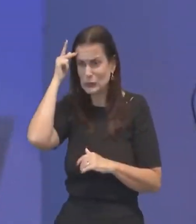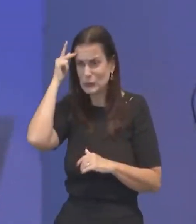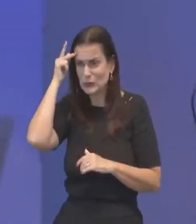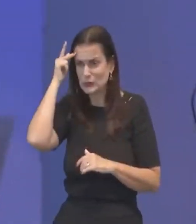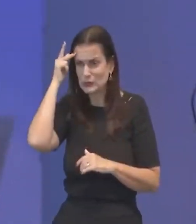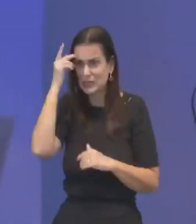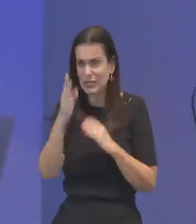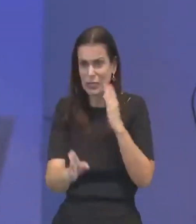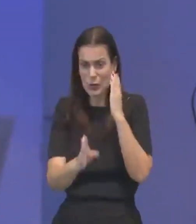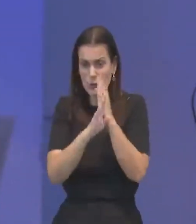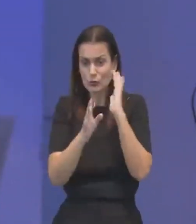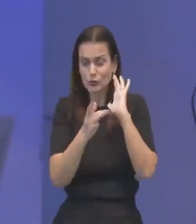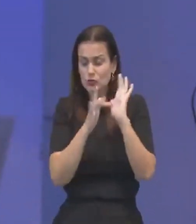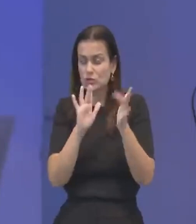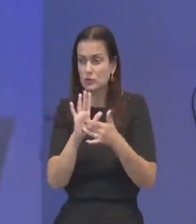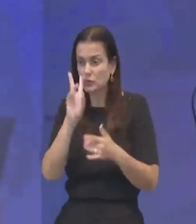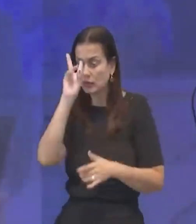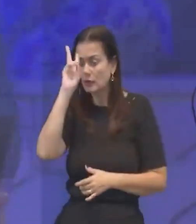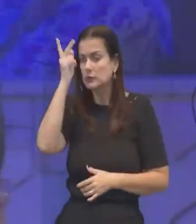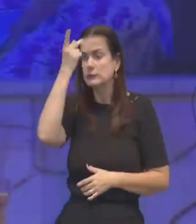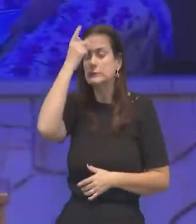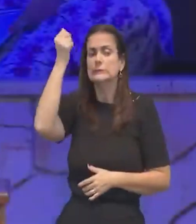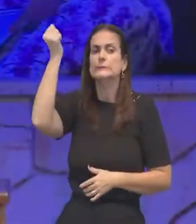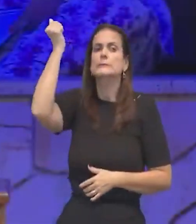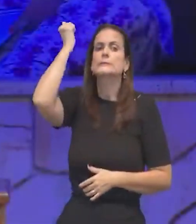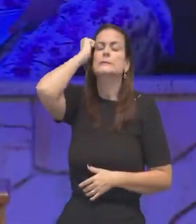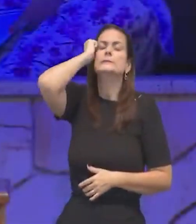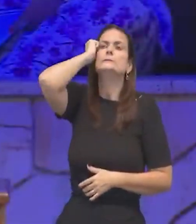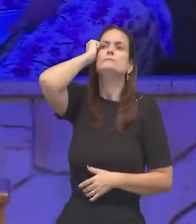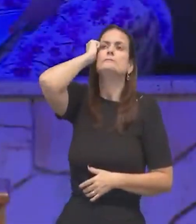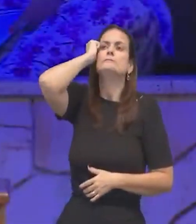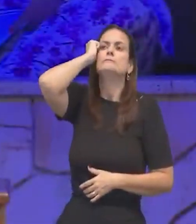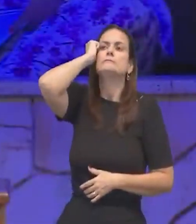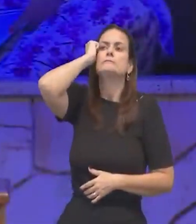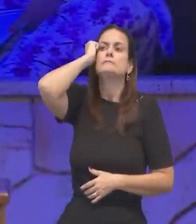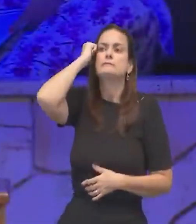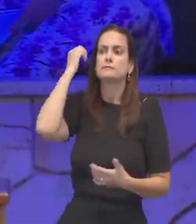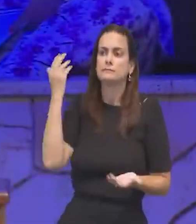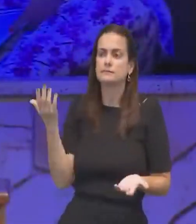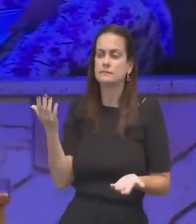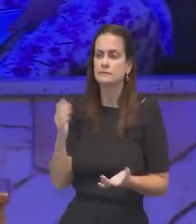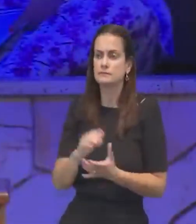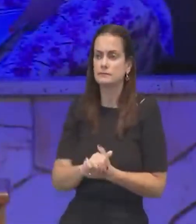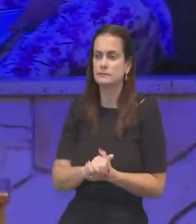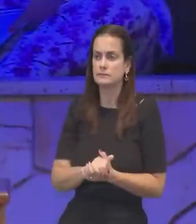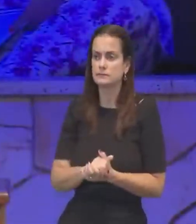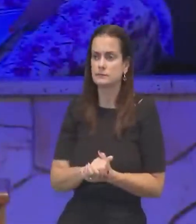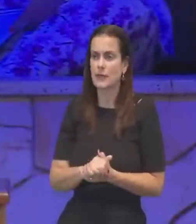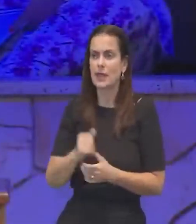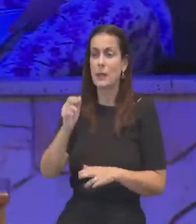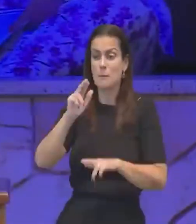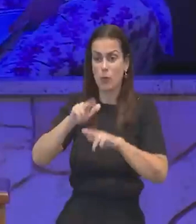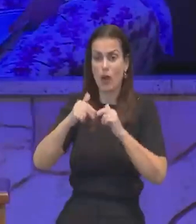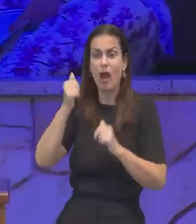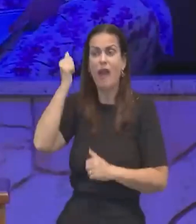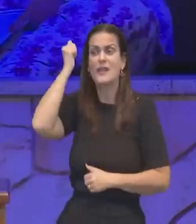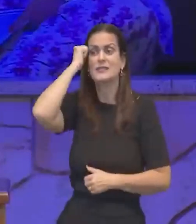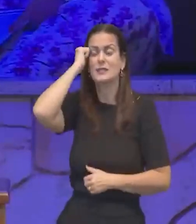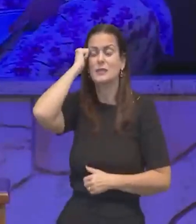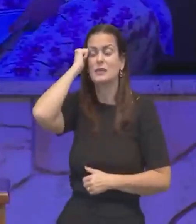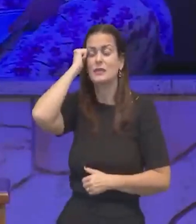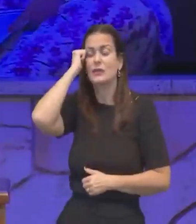se encontrar com Cristo, se arrependeu, e através do seu arrependimento,